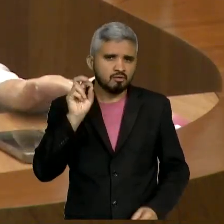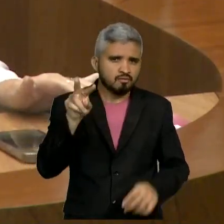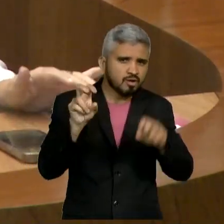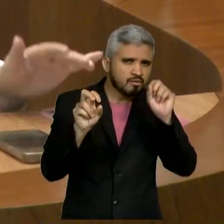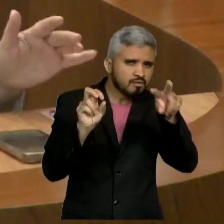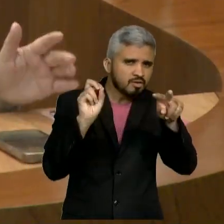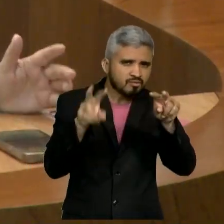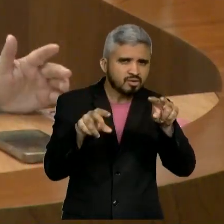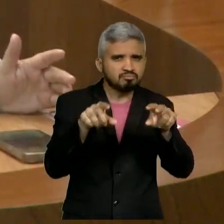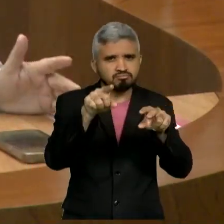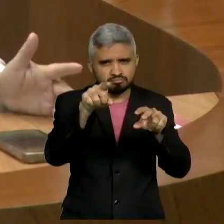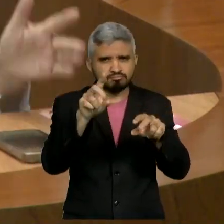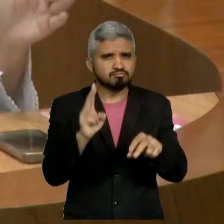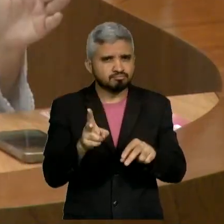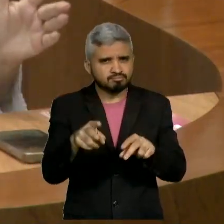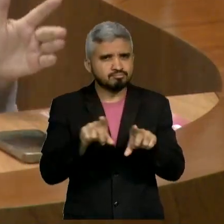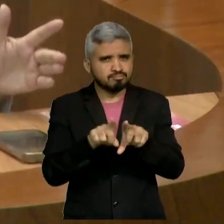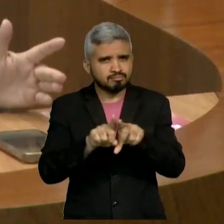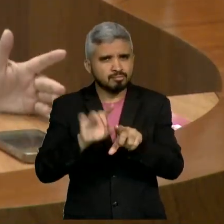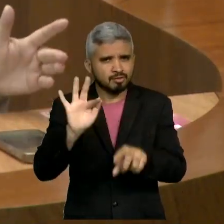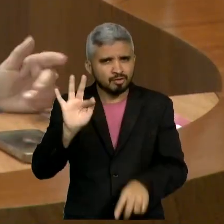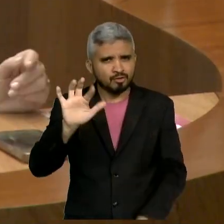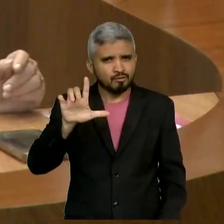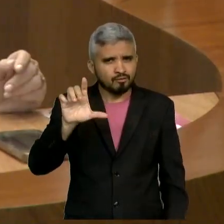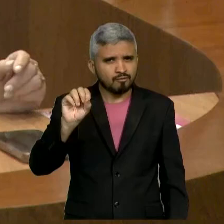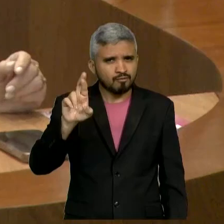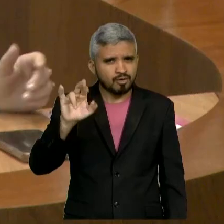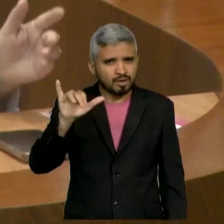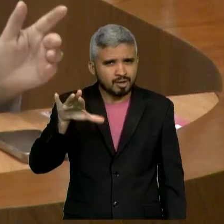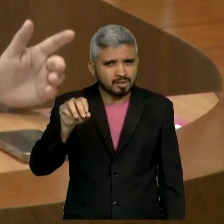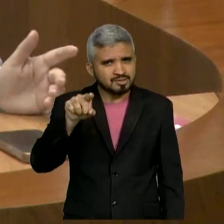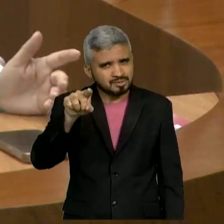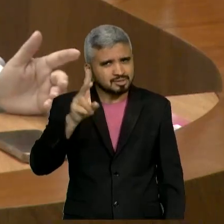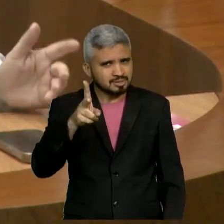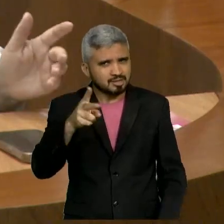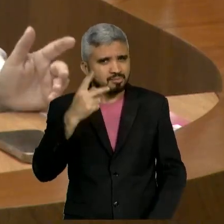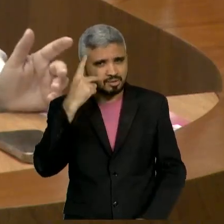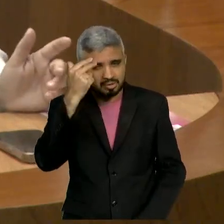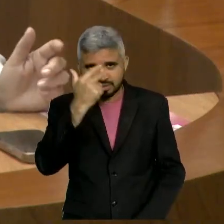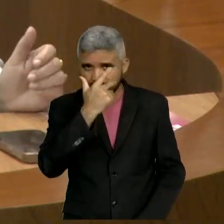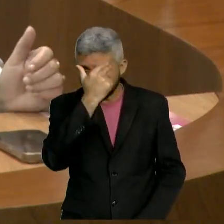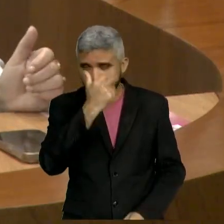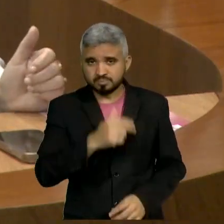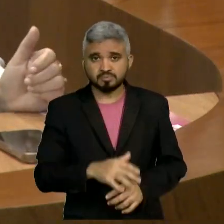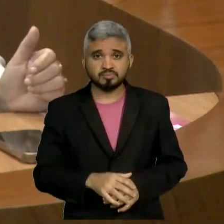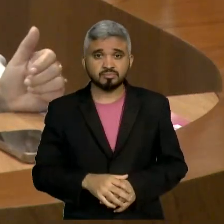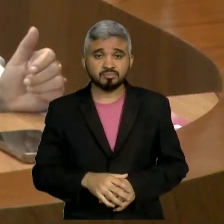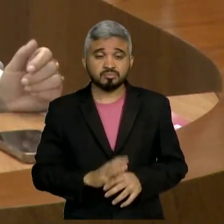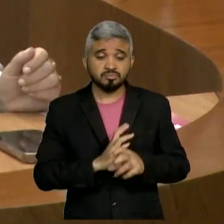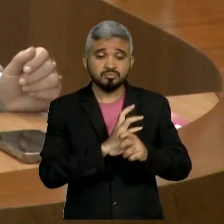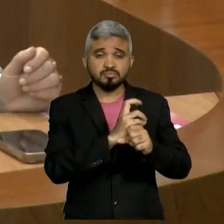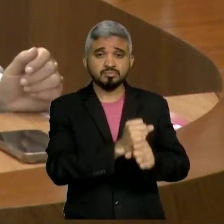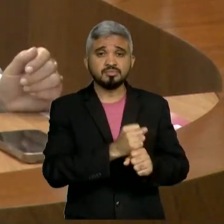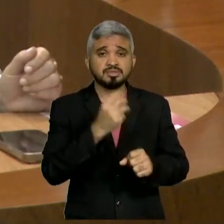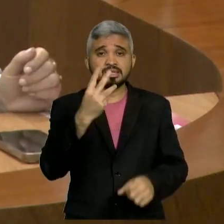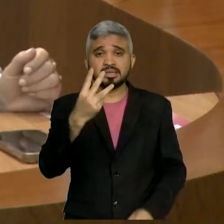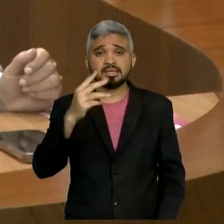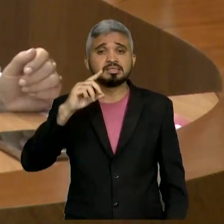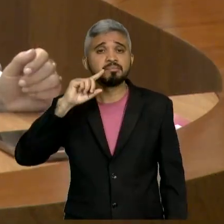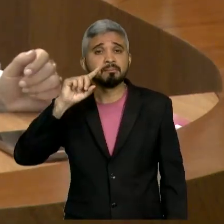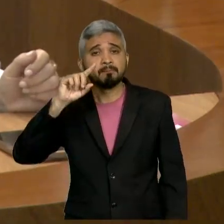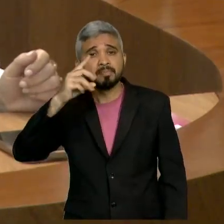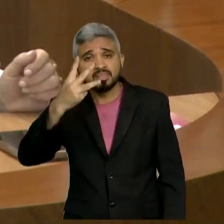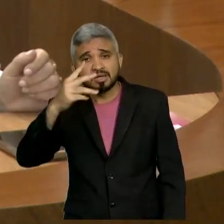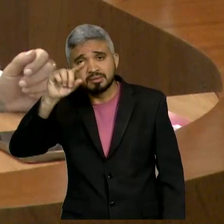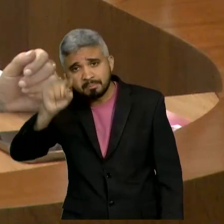ações, onde foram operadas mais de 1.000 pessoas de pterígio e de catarata. Então, é um gesto